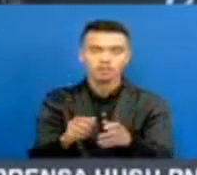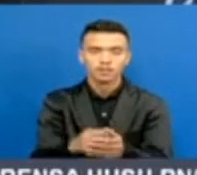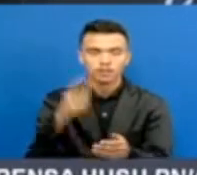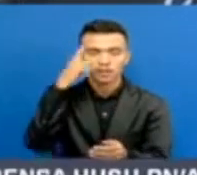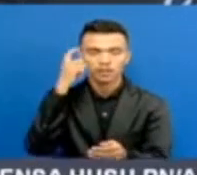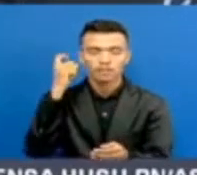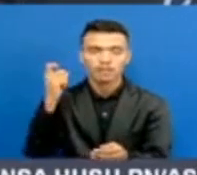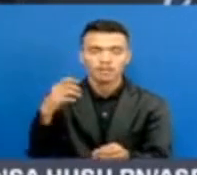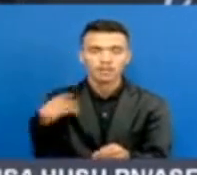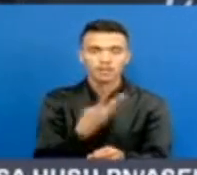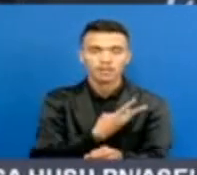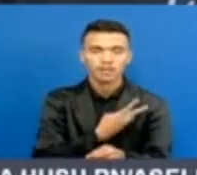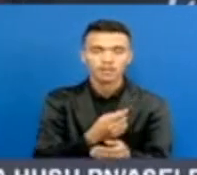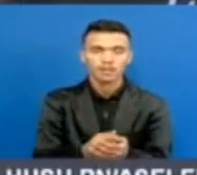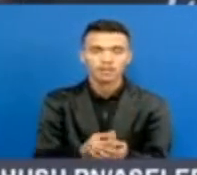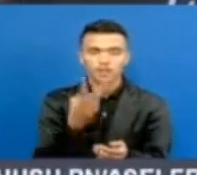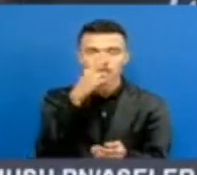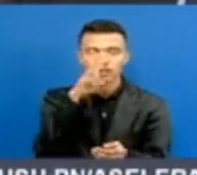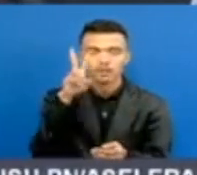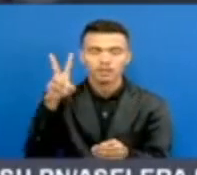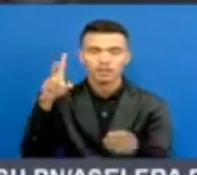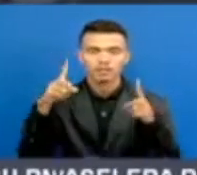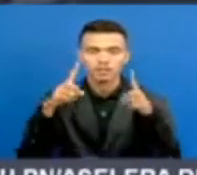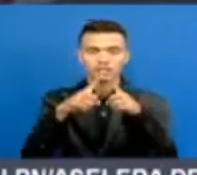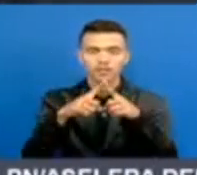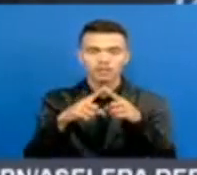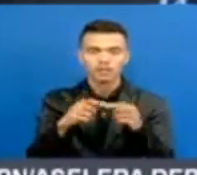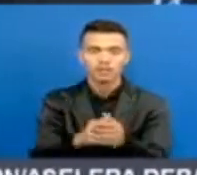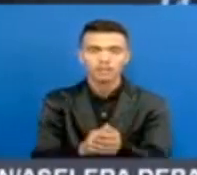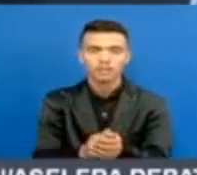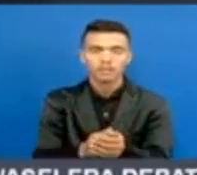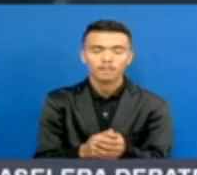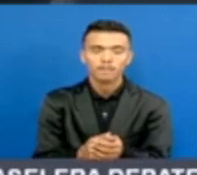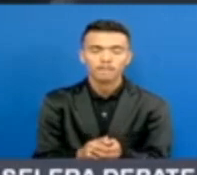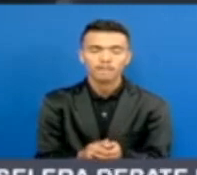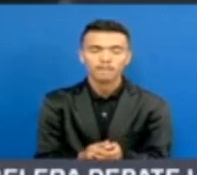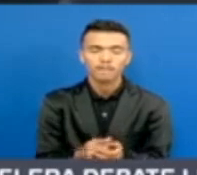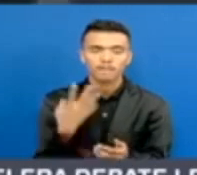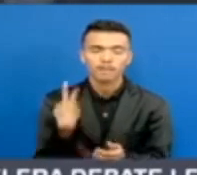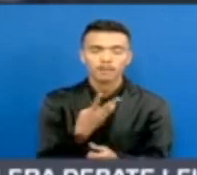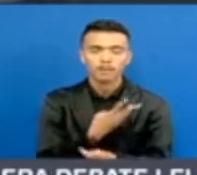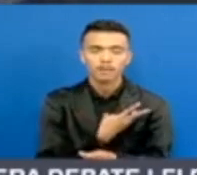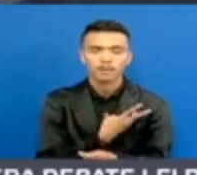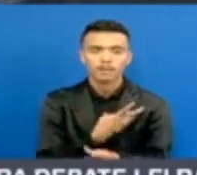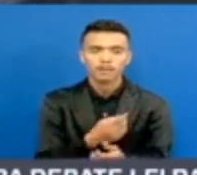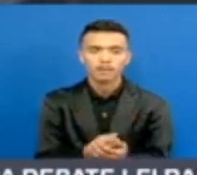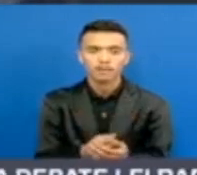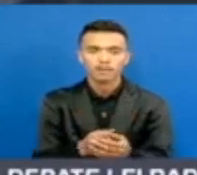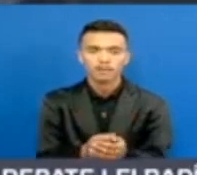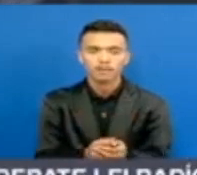dane ita halai uituan fila faliba prinsipu luta liberação nacional. Nebe ma kita